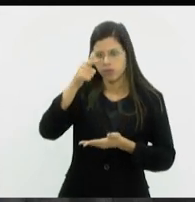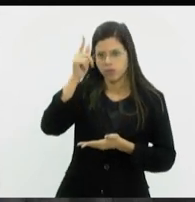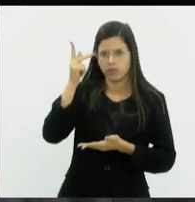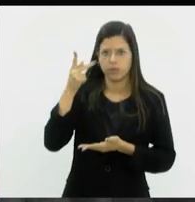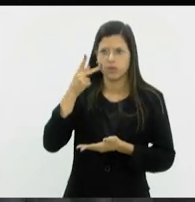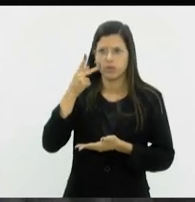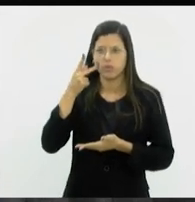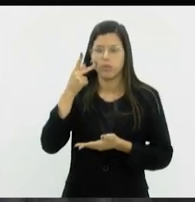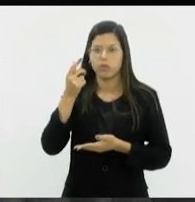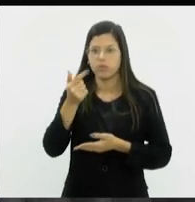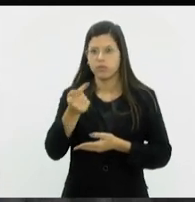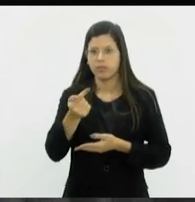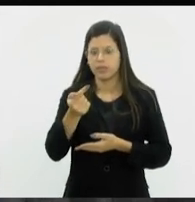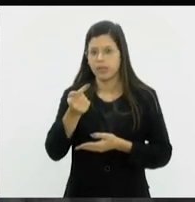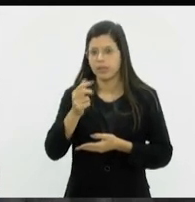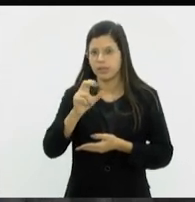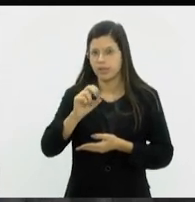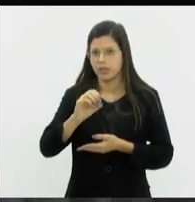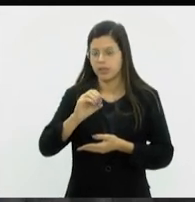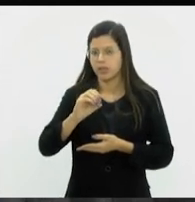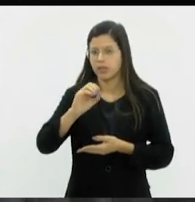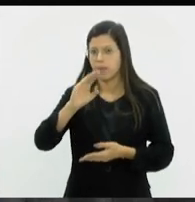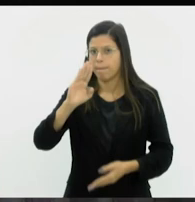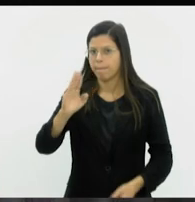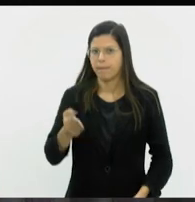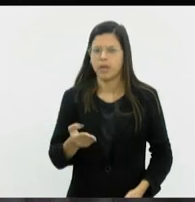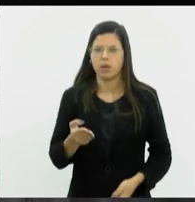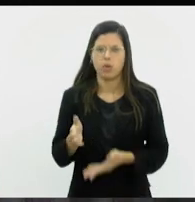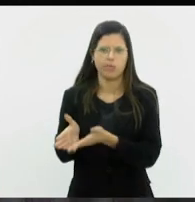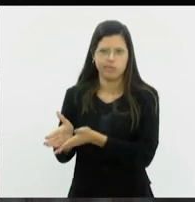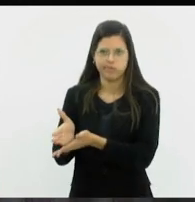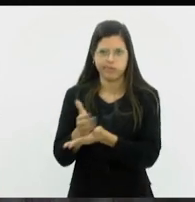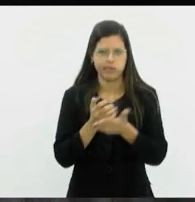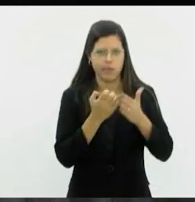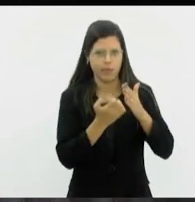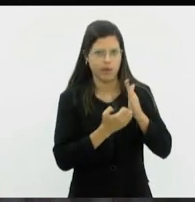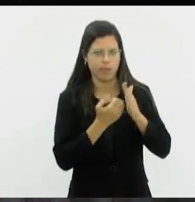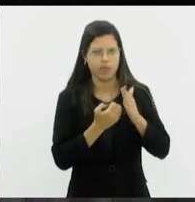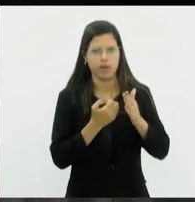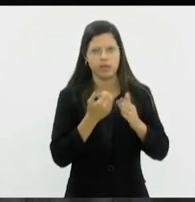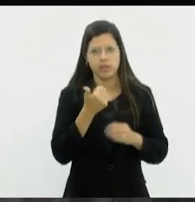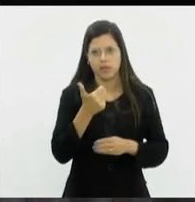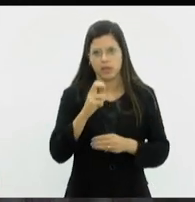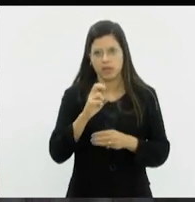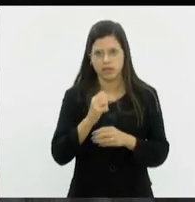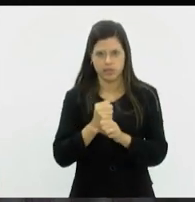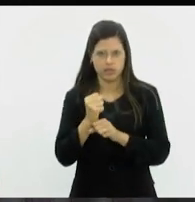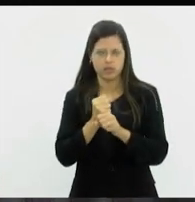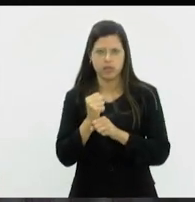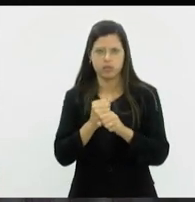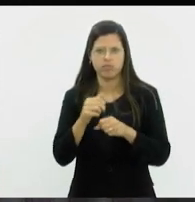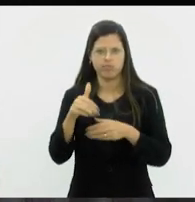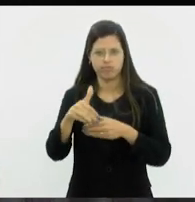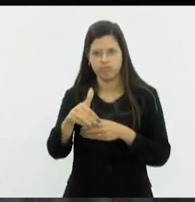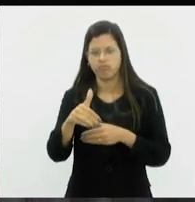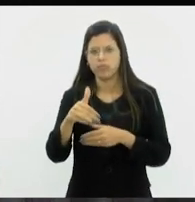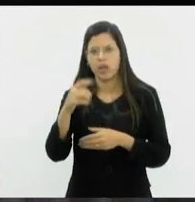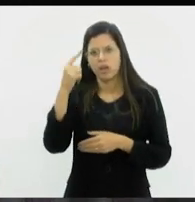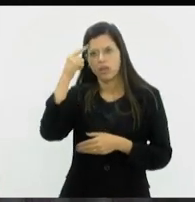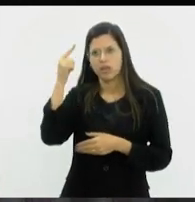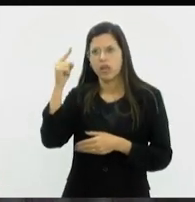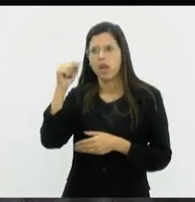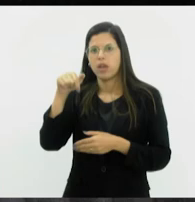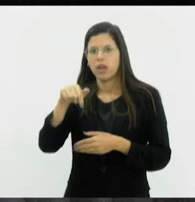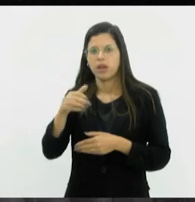de 70 bilhões para a empresa em 15 anos. A ideia é lançar ainda neste mesmo